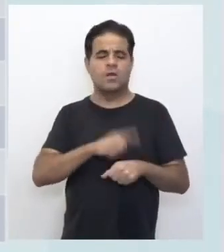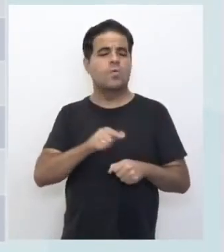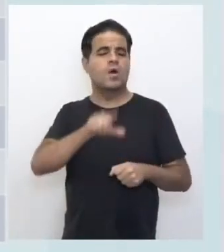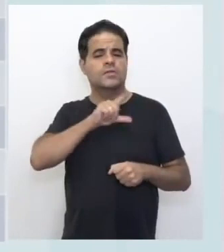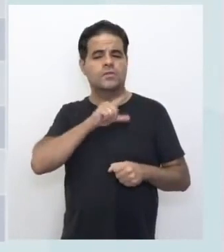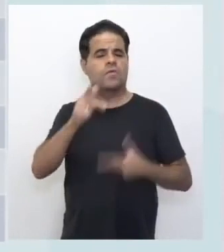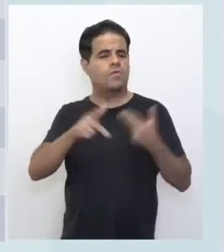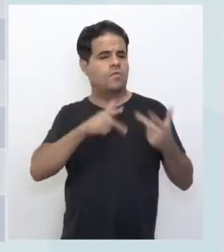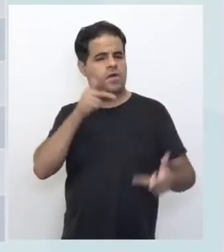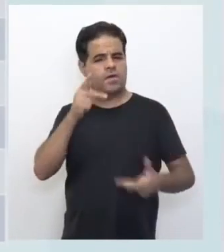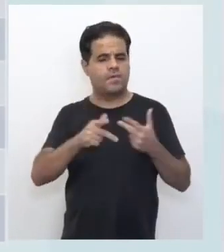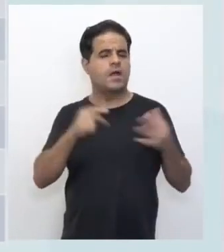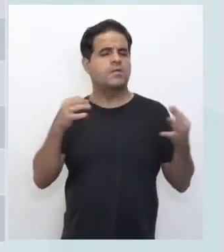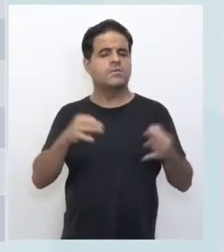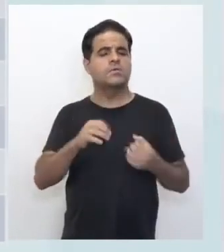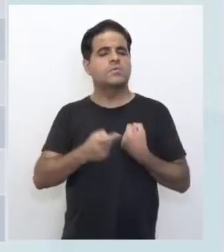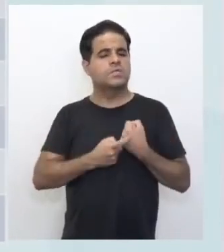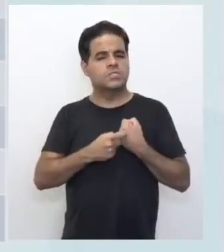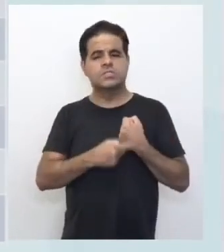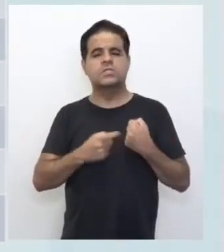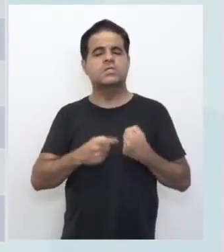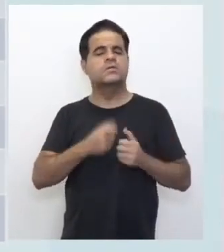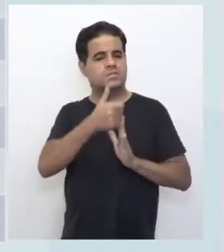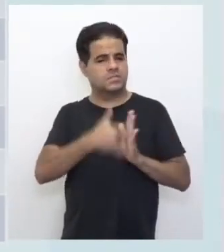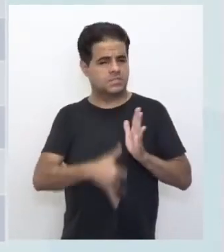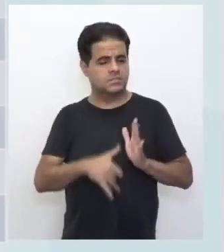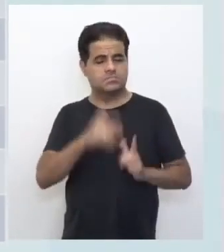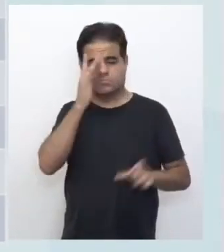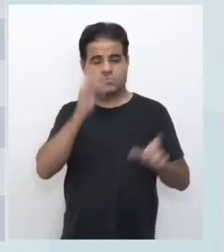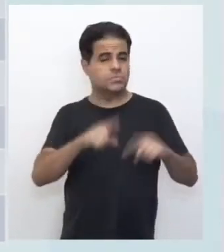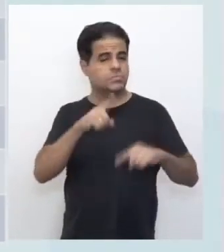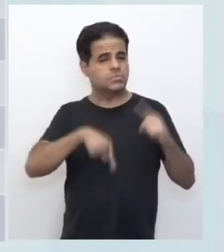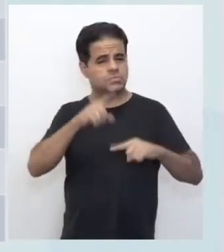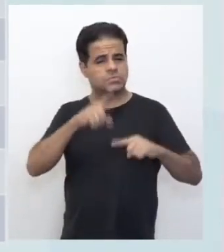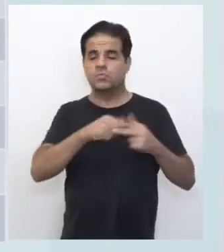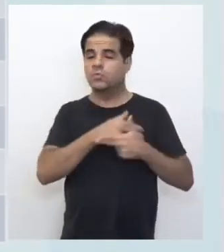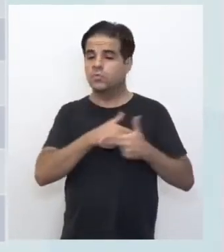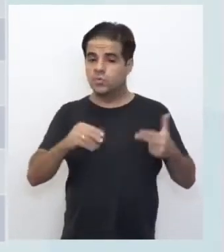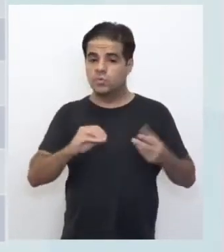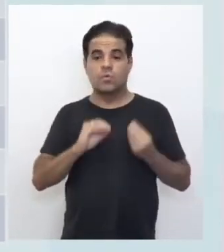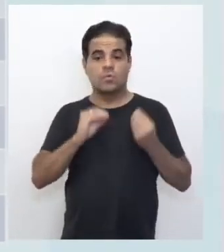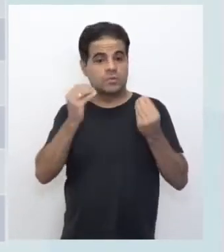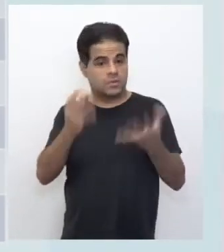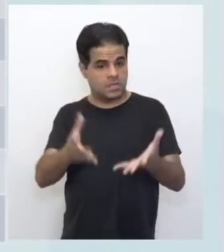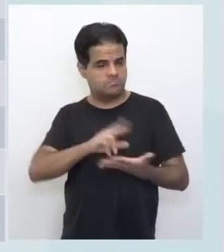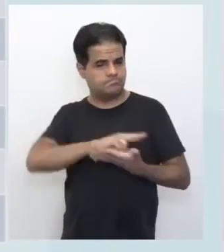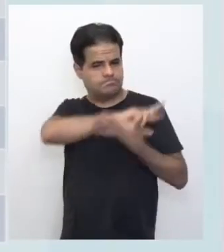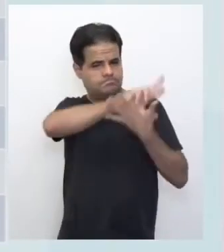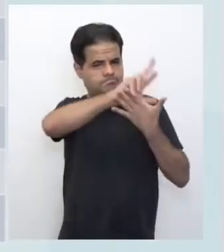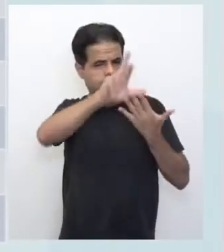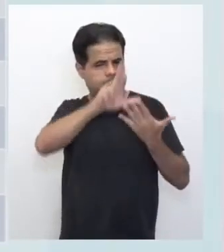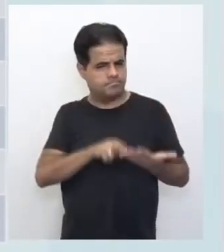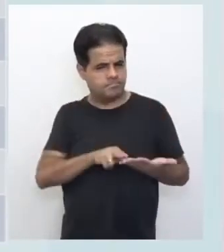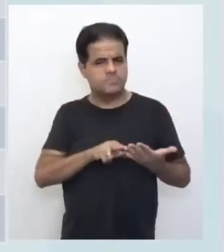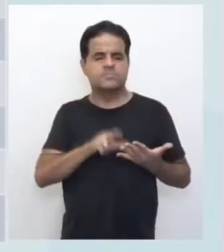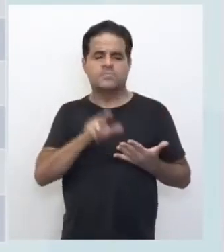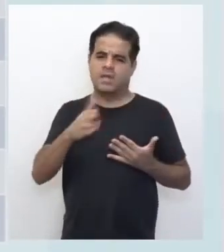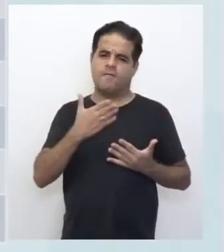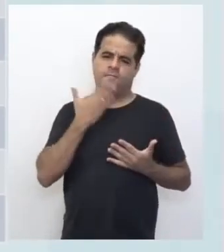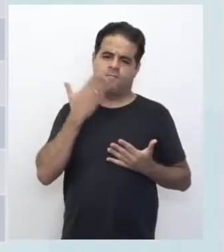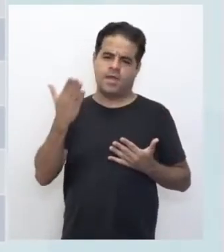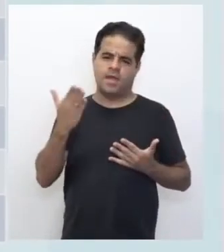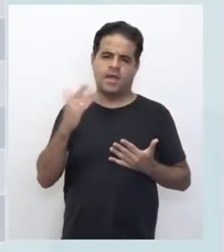fala. Perfeito. Os adjetivos caracterizam os seres ou os objetos descritos ou dão aspectos a eles? Esse é fácil,